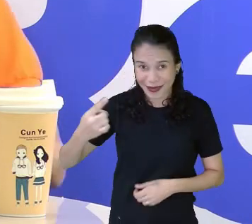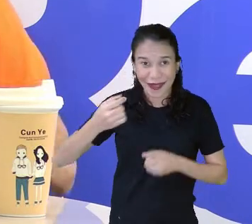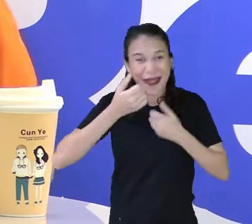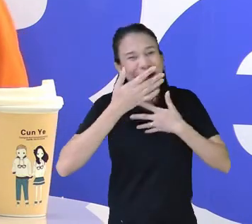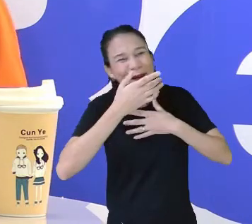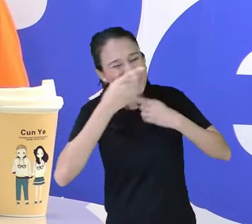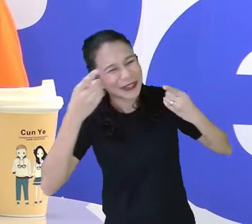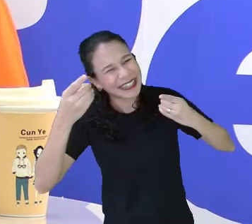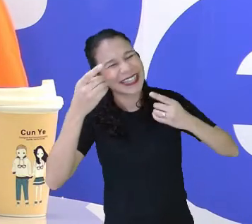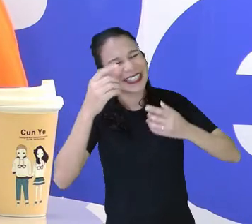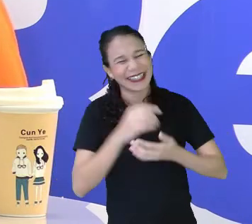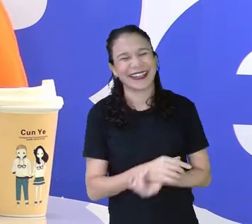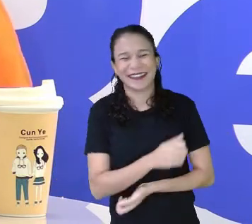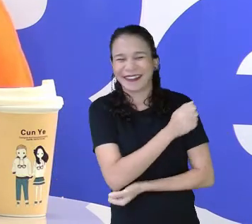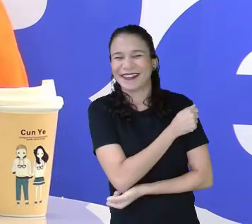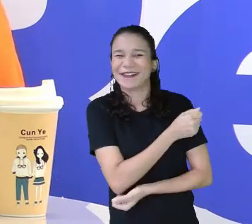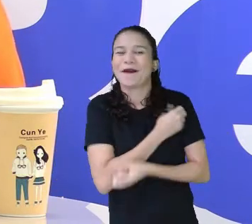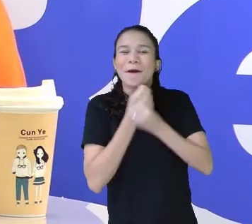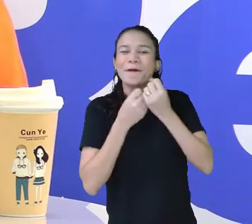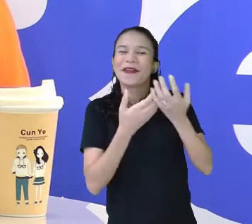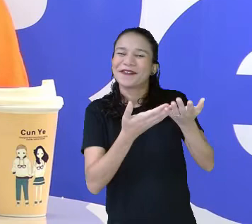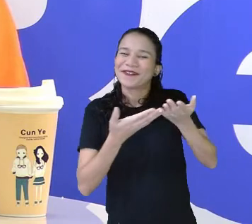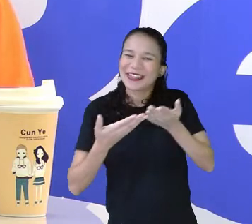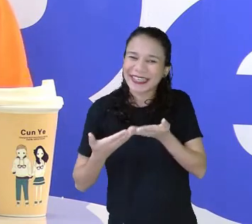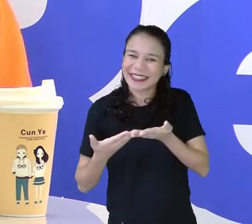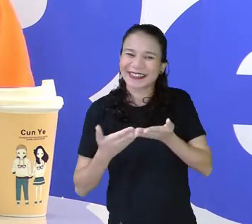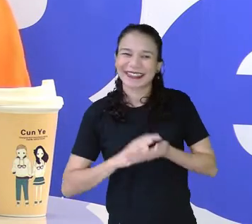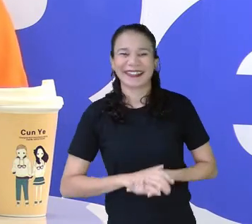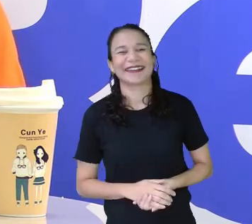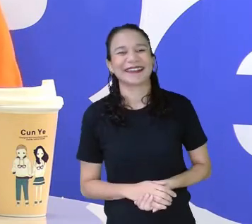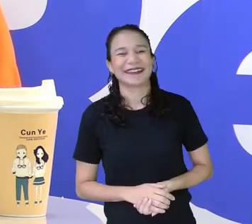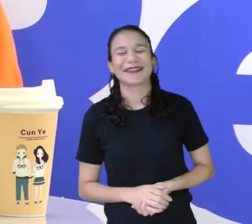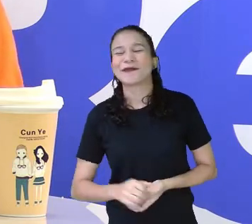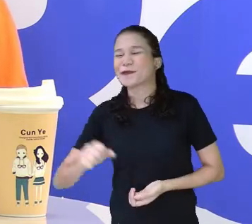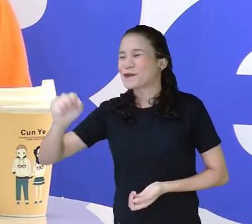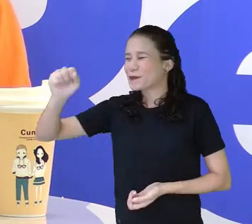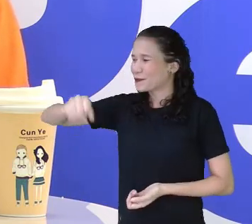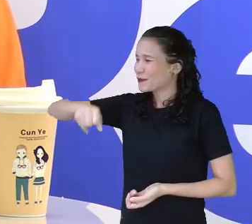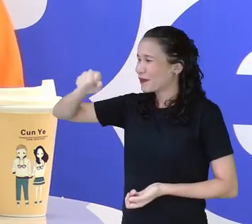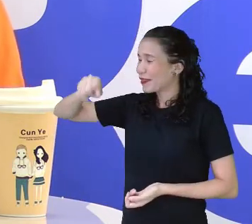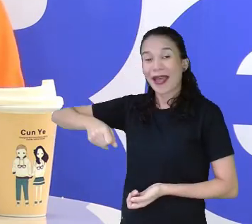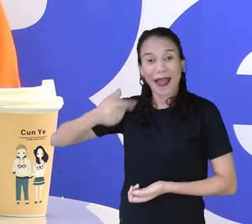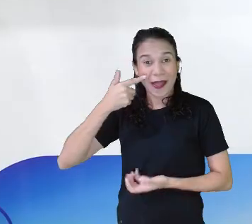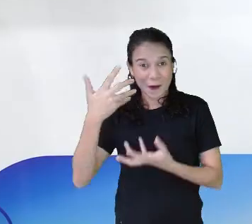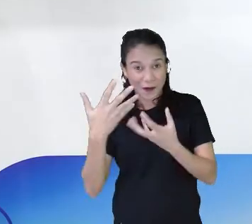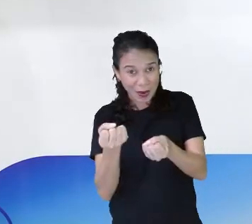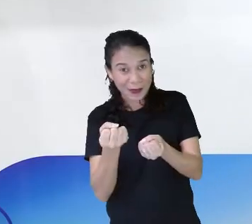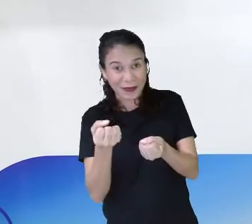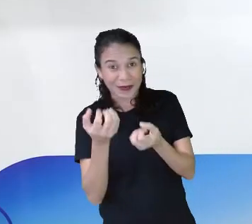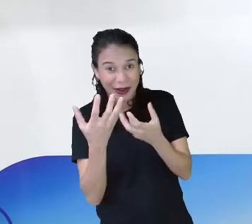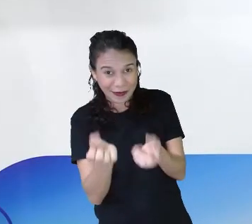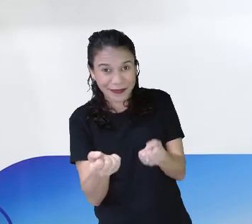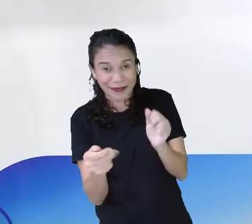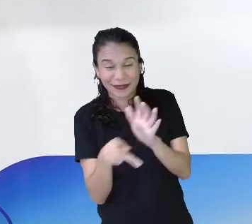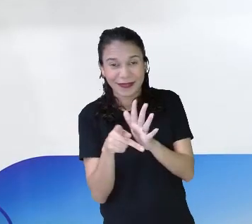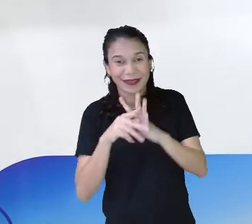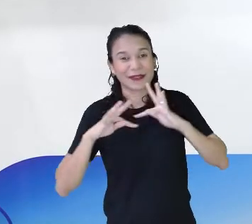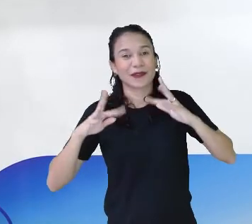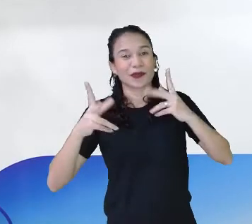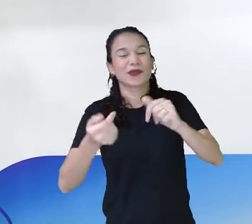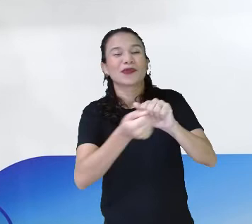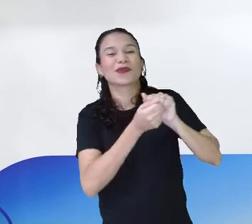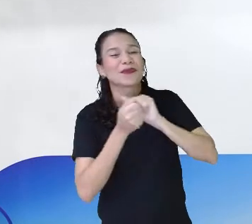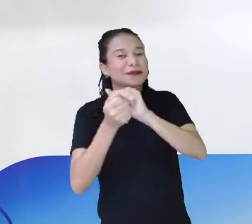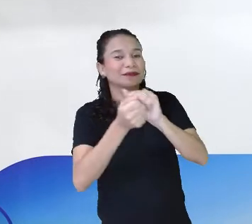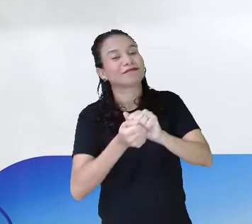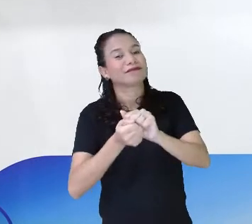também para você, viu, Kaique? Então, sejam muito bem-vindos. É isso. Então, vamos embora, Yasmin, vamos embora, Kaique, vamos embora, Ana